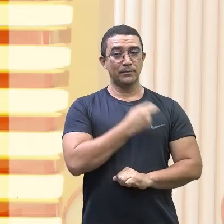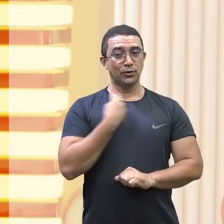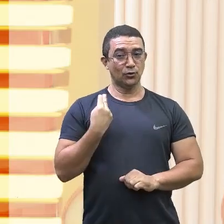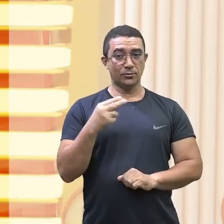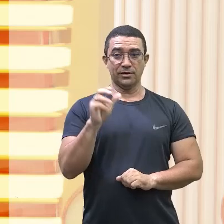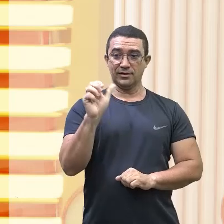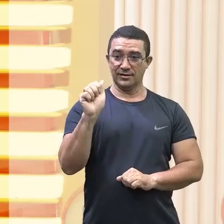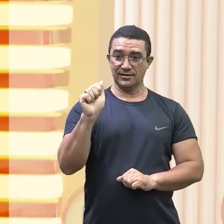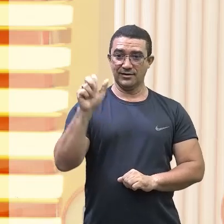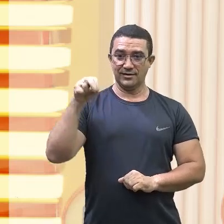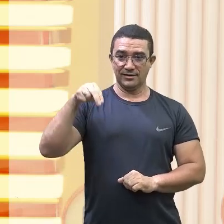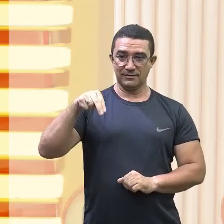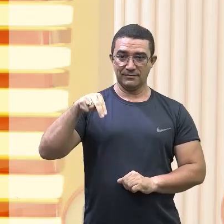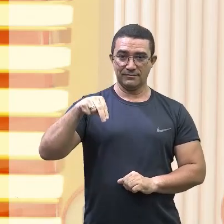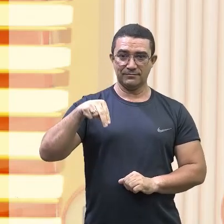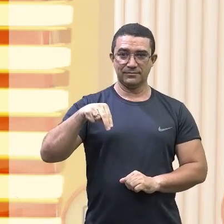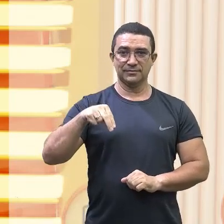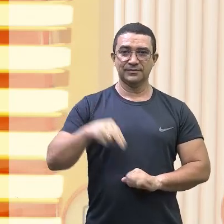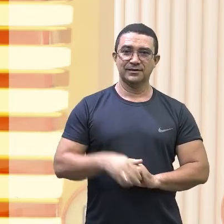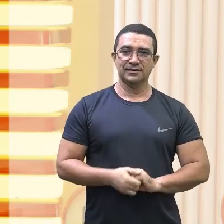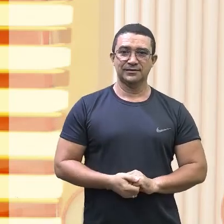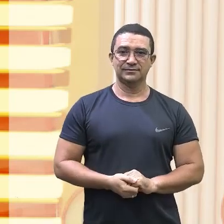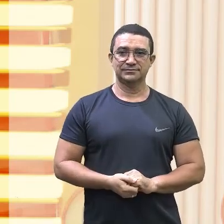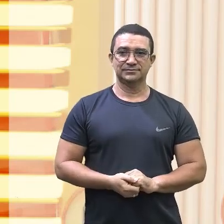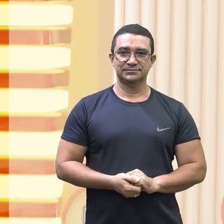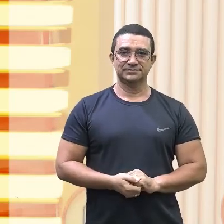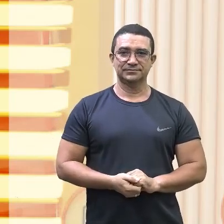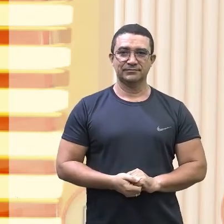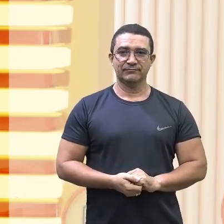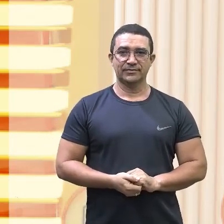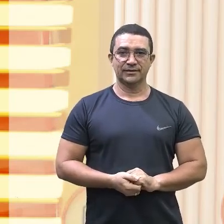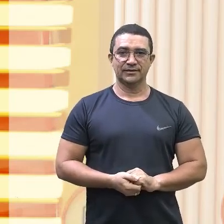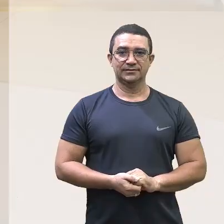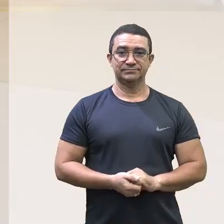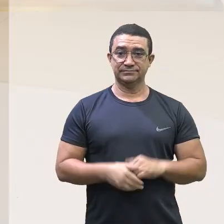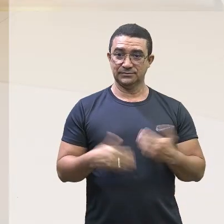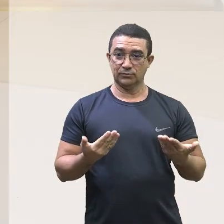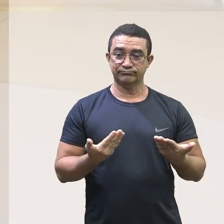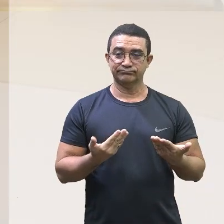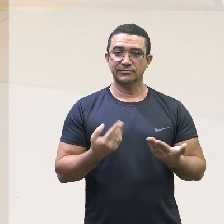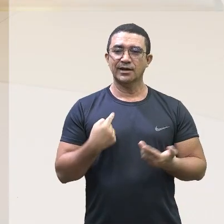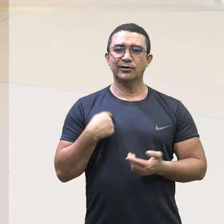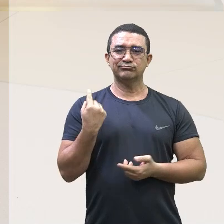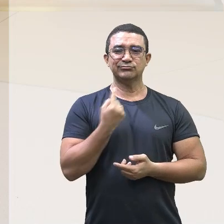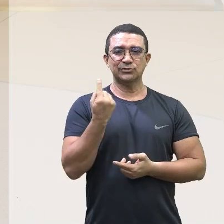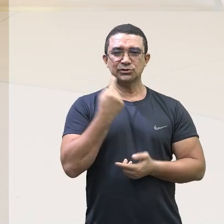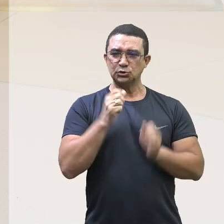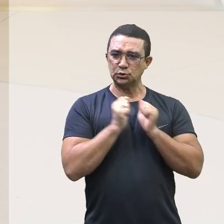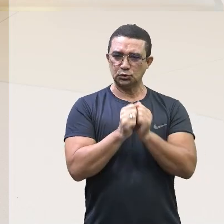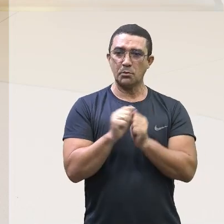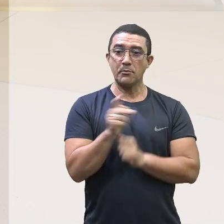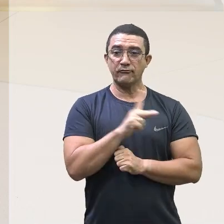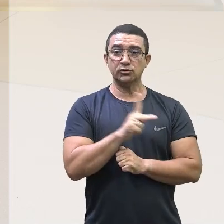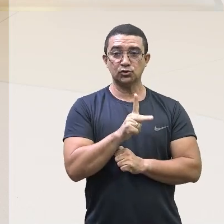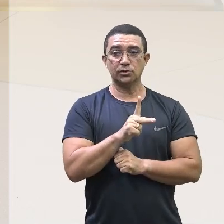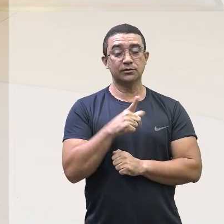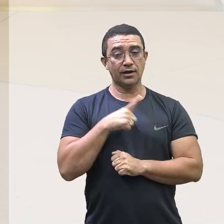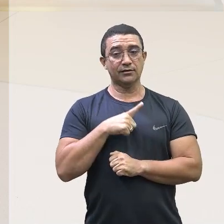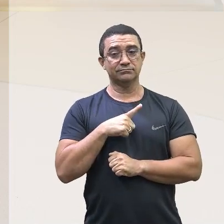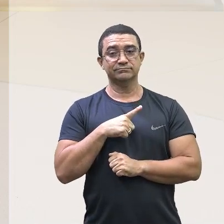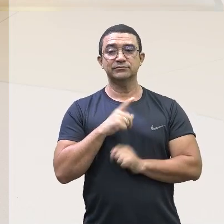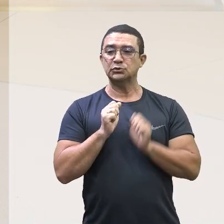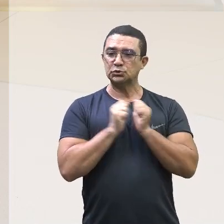fala é o professor Paulo, estarei com vocês aqui nesta unidade. E olha só, pessoal, eu não vou estar sozinho, eu tenho aqui ao meu